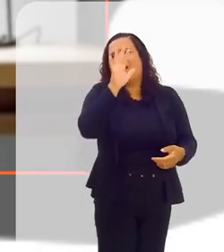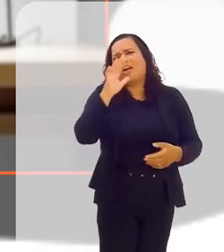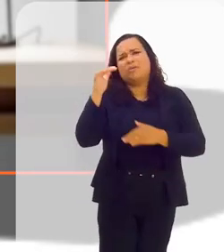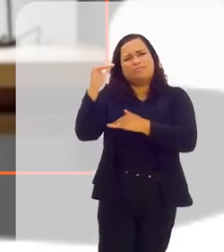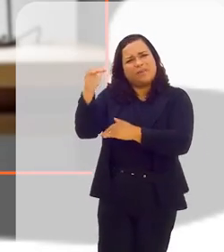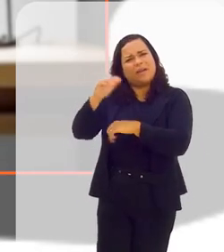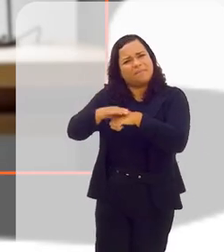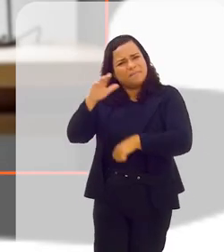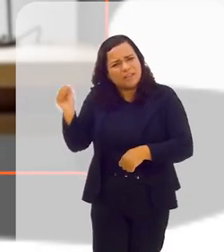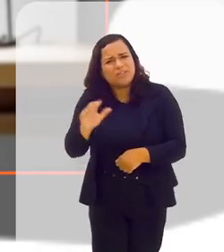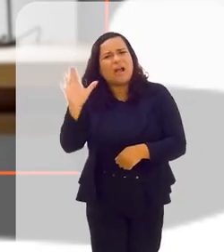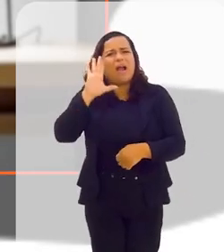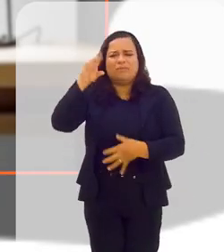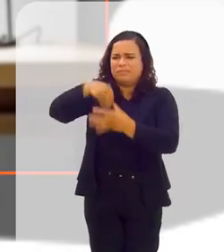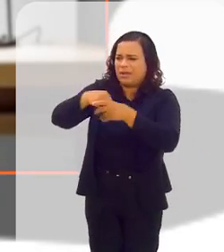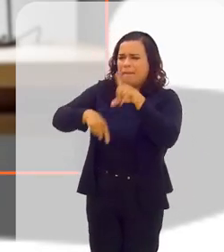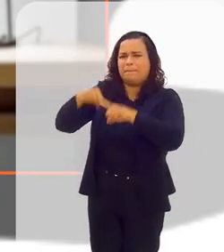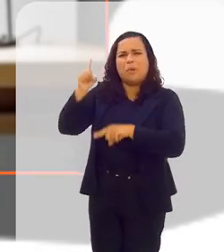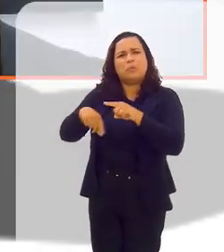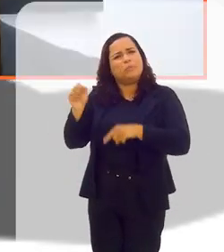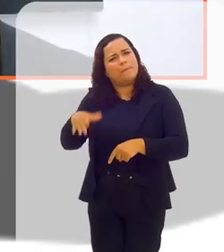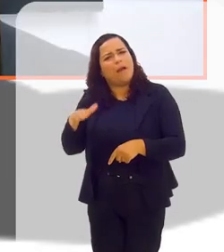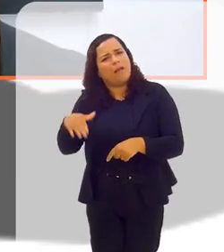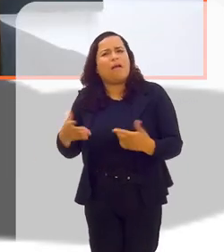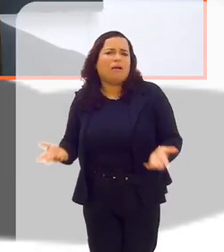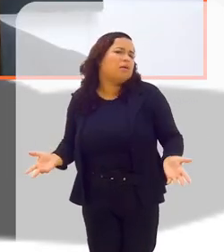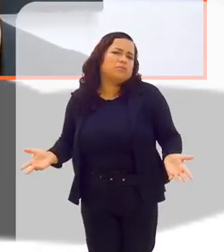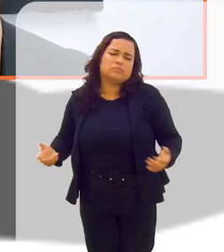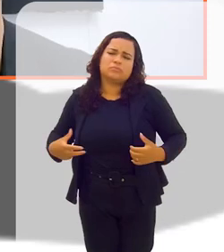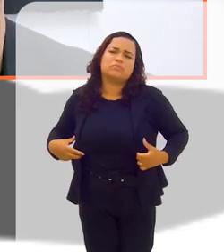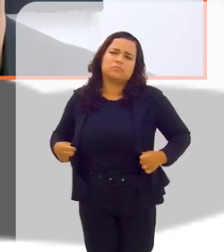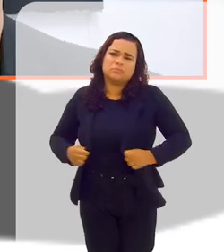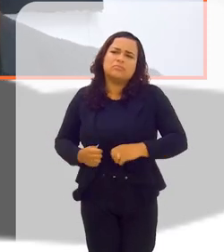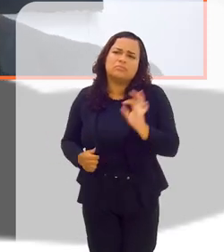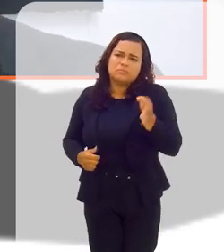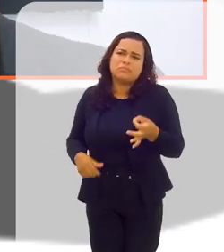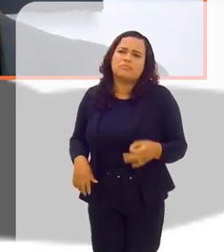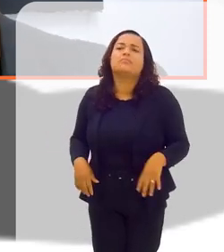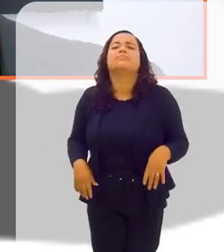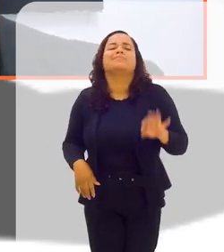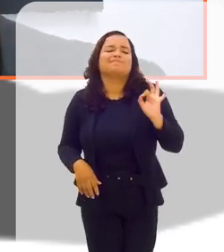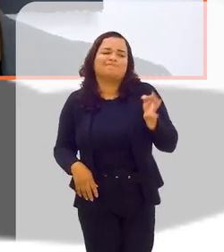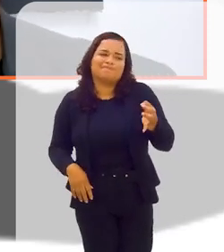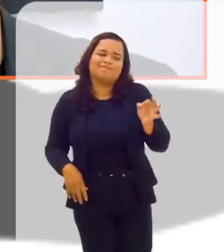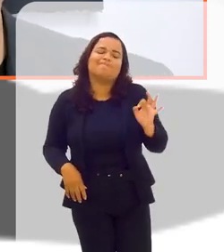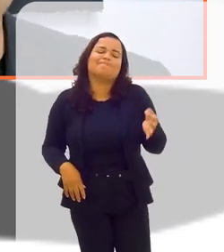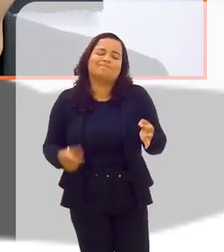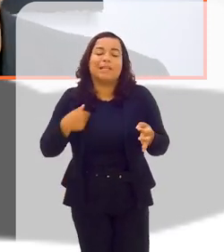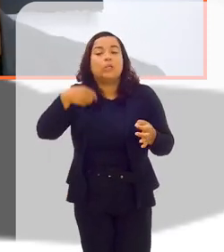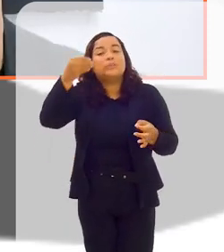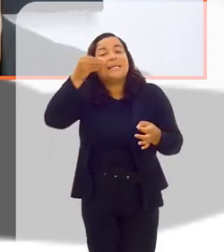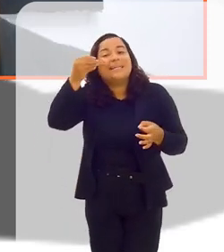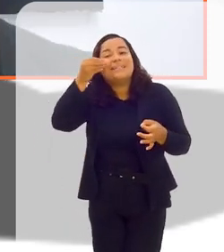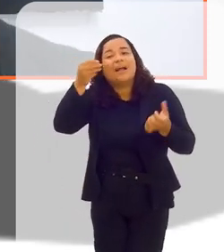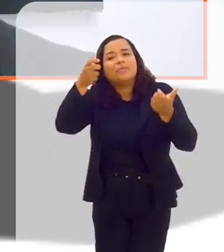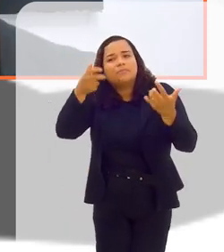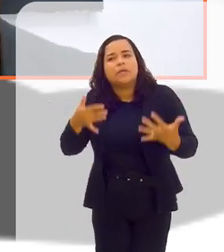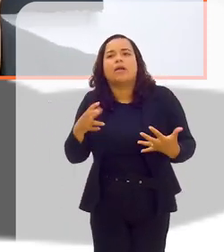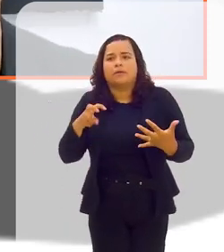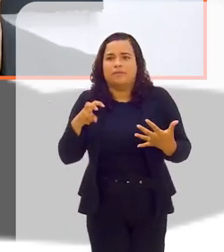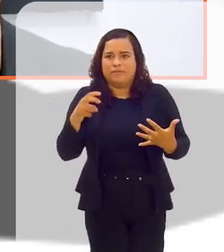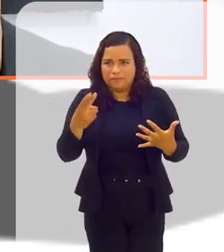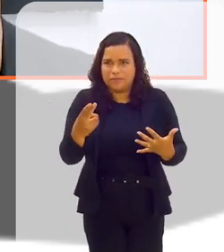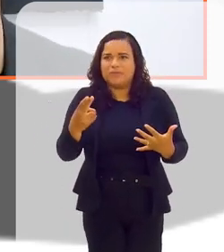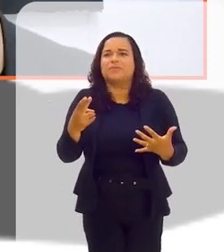embalagem. A embalagem é a parte mais cara do produto, não é verdade? Olha, Cláudia, vou tentar explicar um pouco